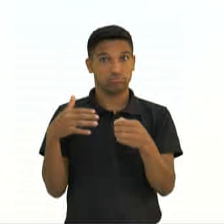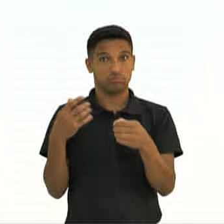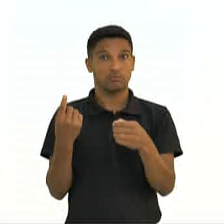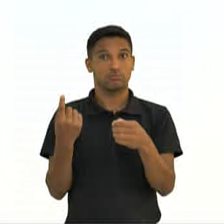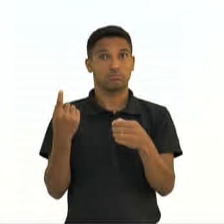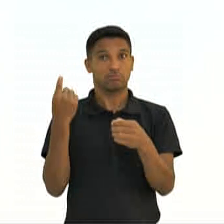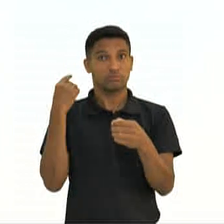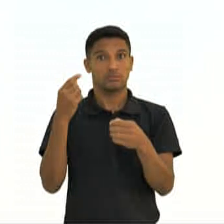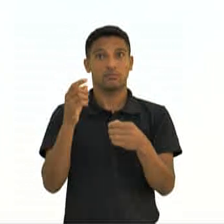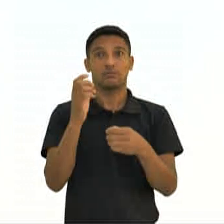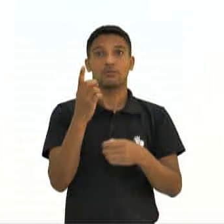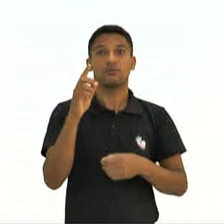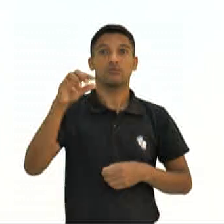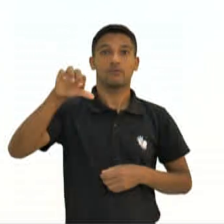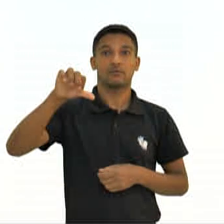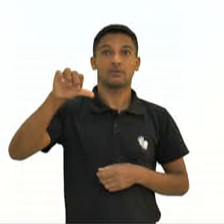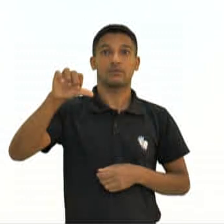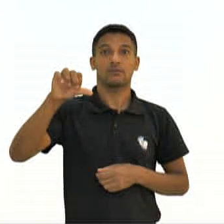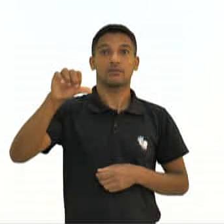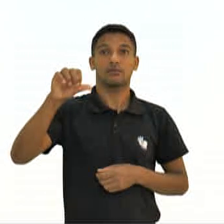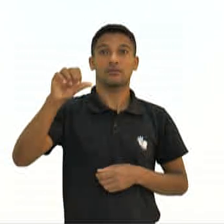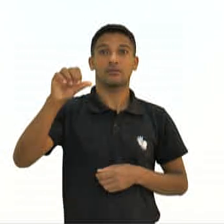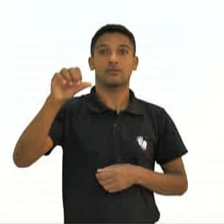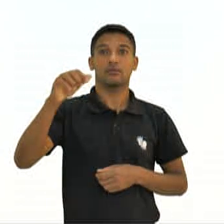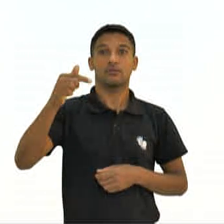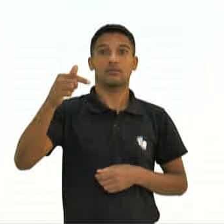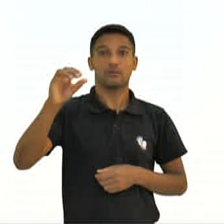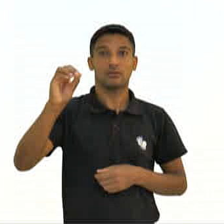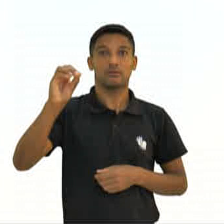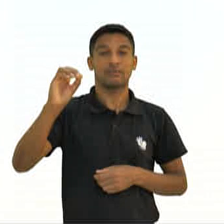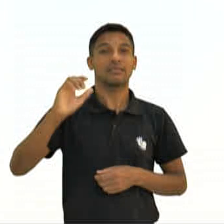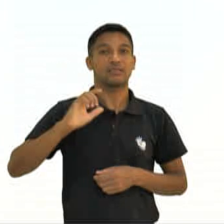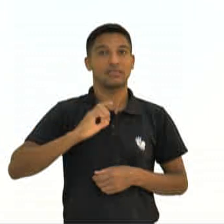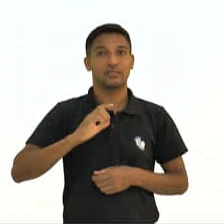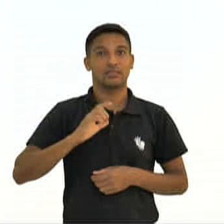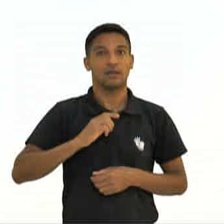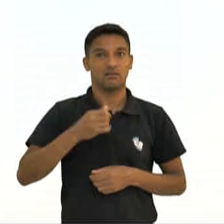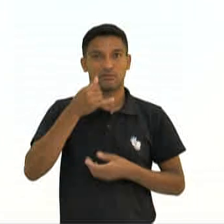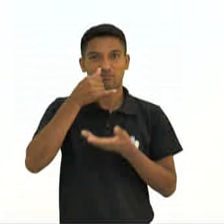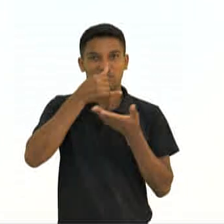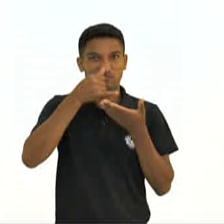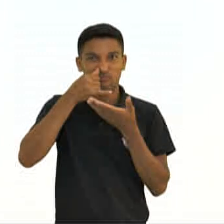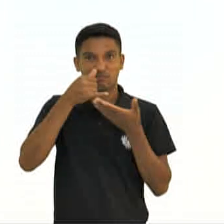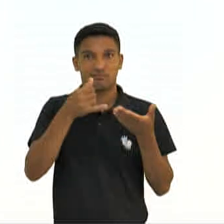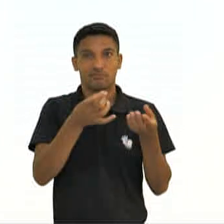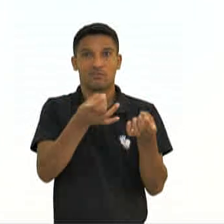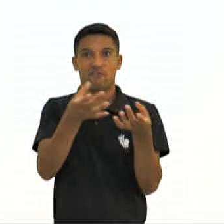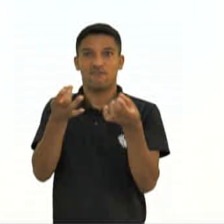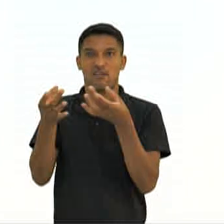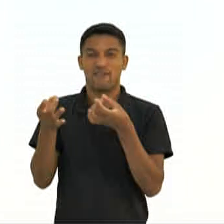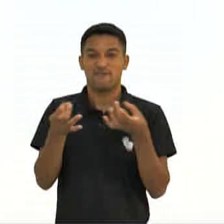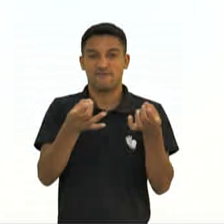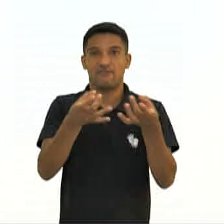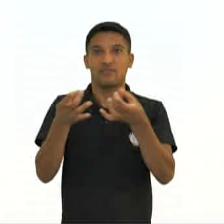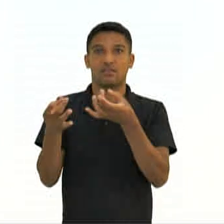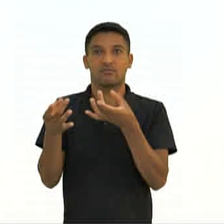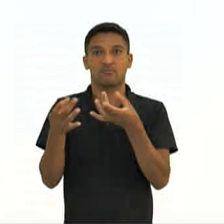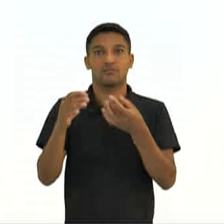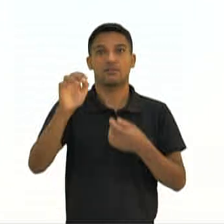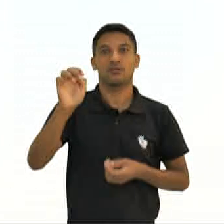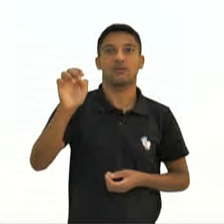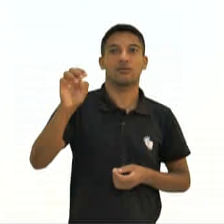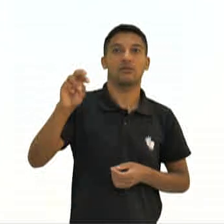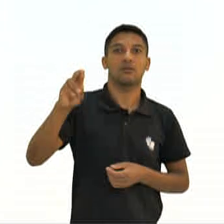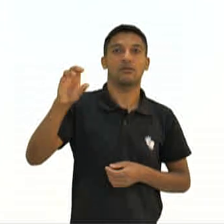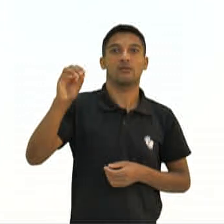Conexão Francesa, né, que infelizmente envolvia aí o tráfico de heroína, né, uma droga extremamente destruidora, que vinha da Córcega e